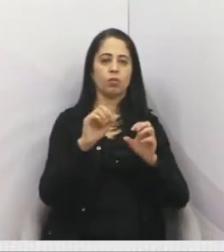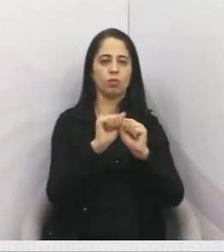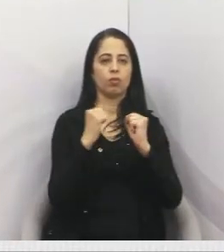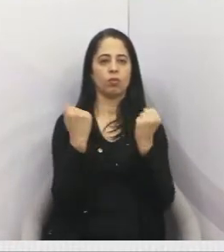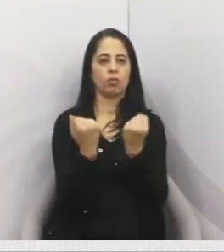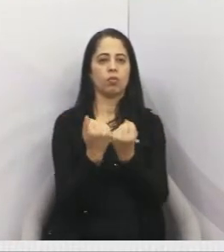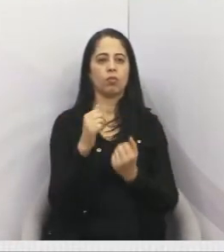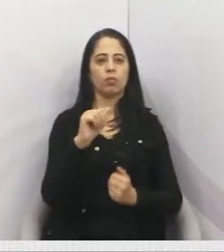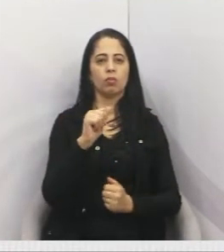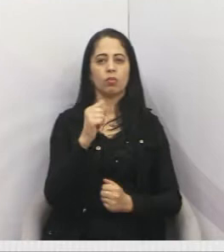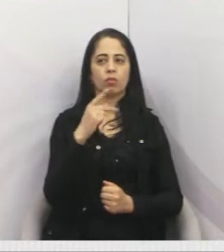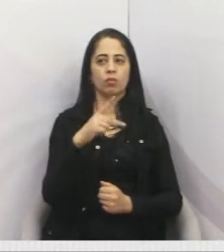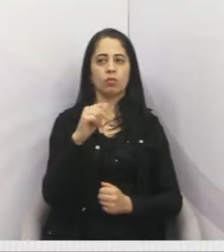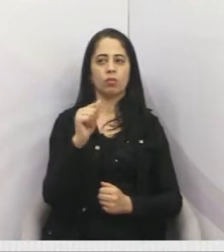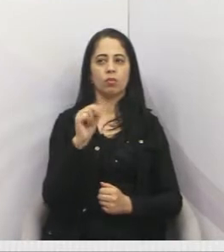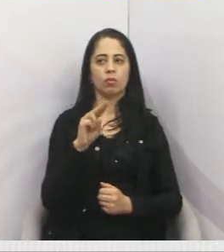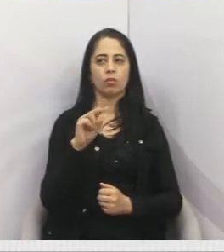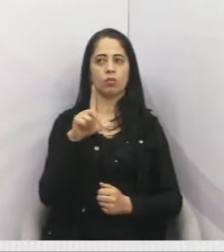Graça.